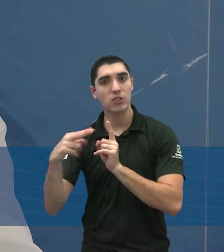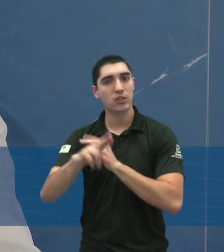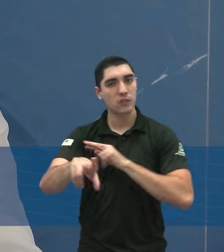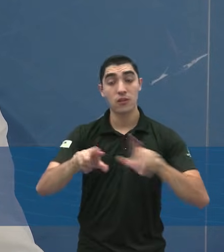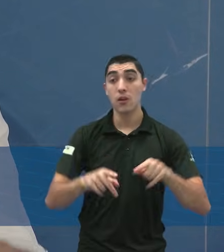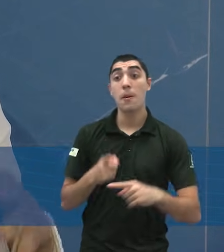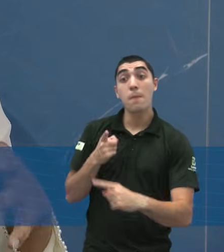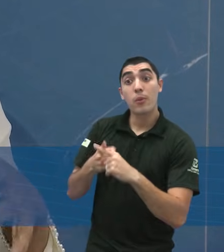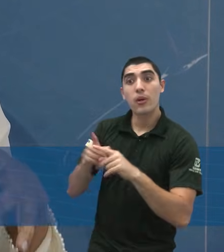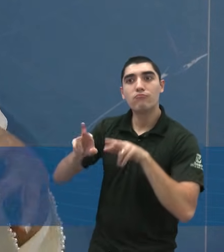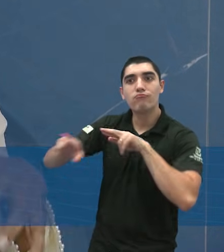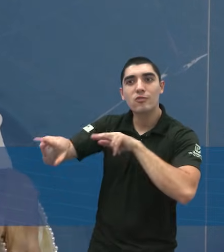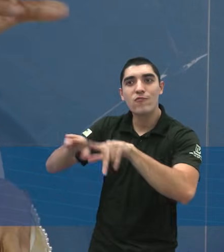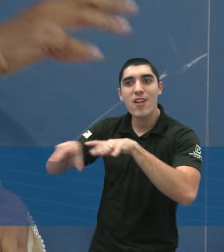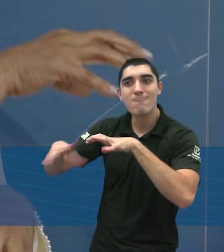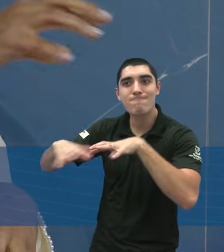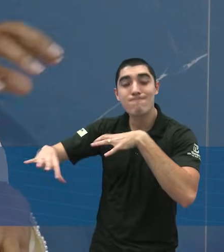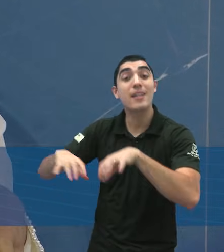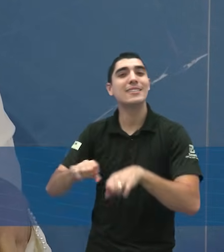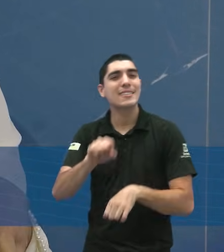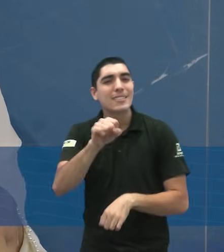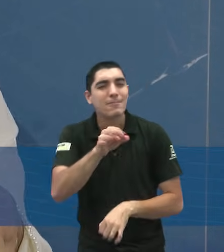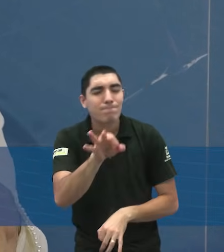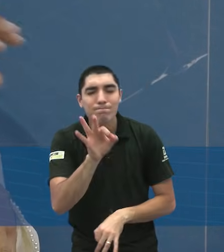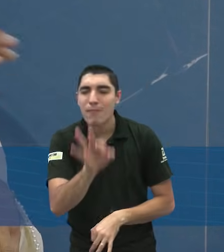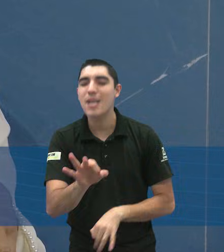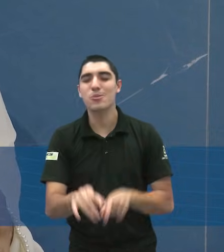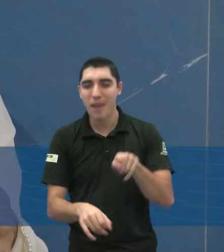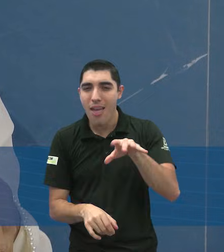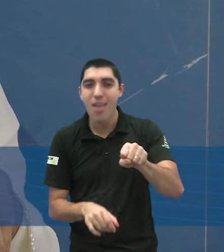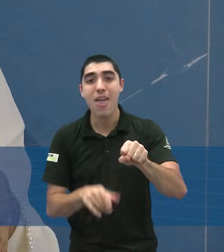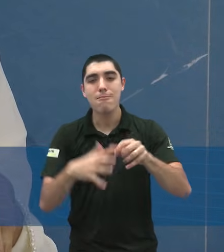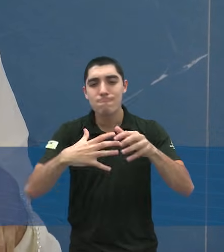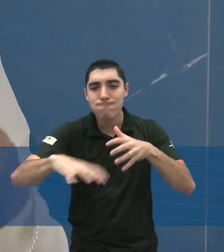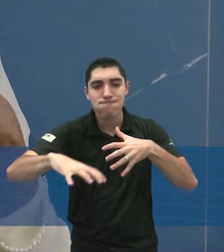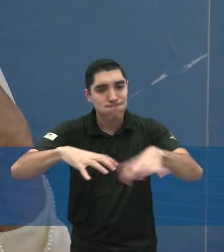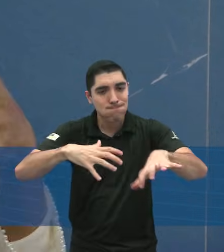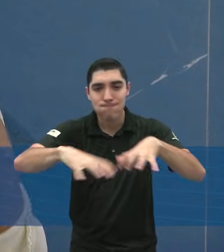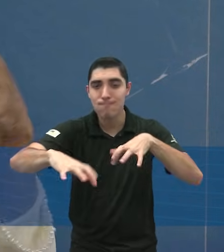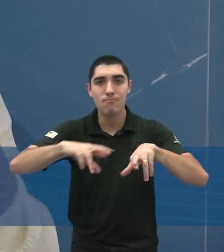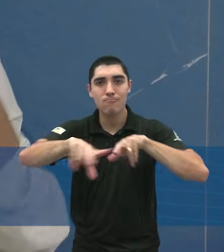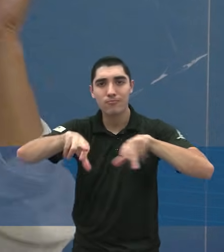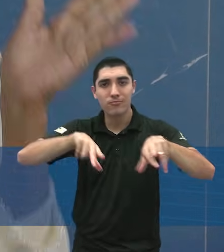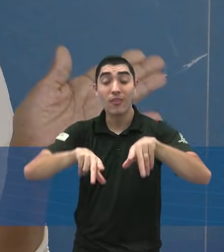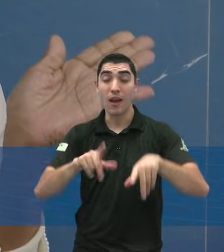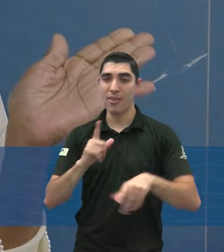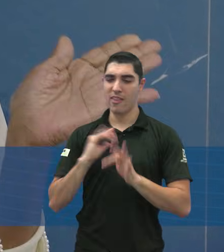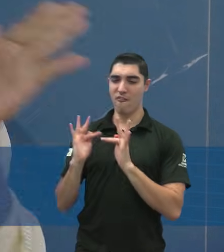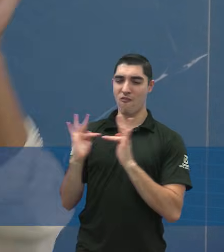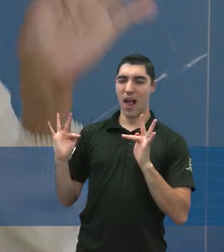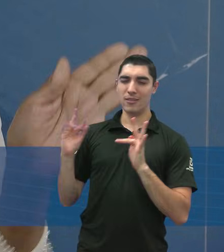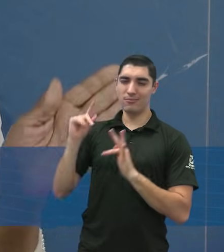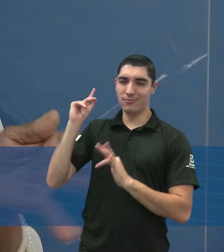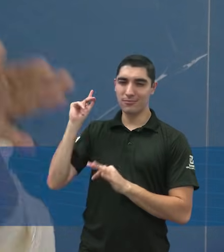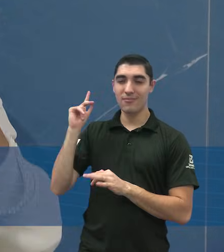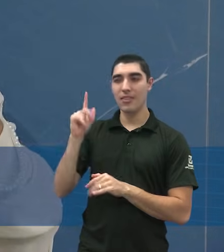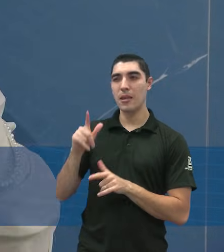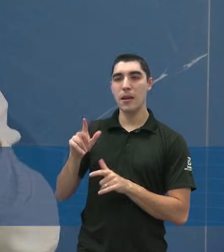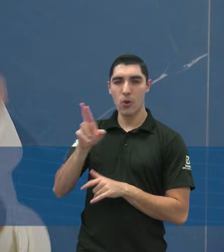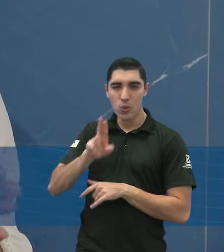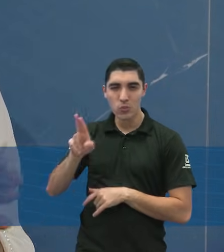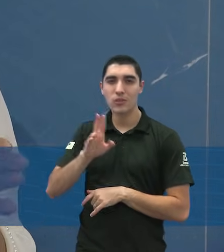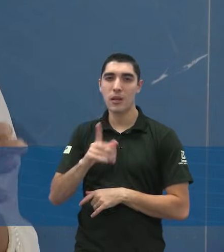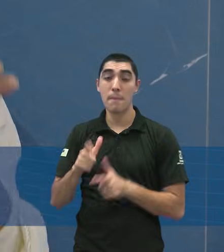para diversificar exatamente os pontos de vista, porque já é uma frase antiga, usada, mas